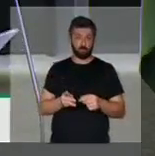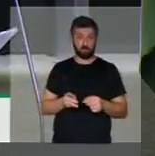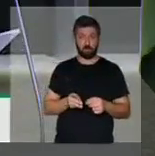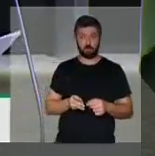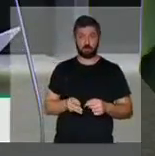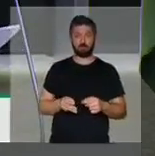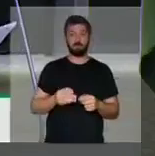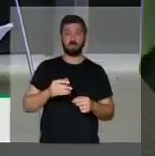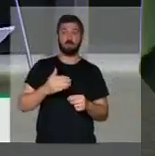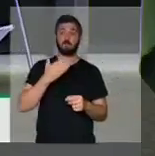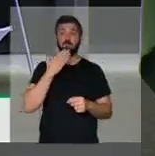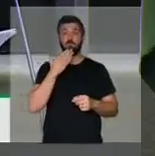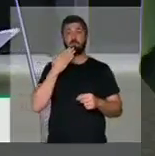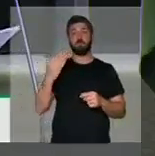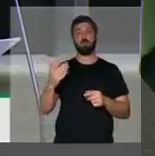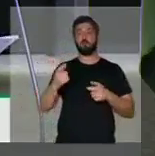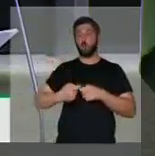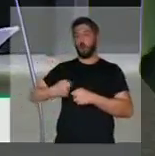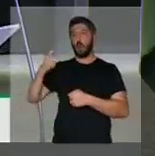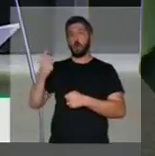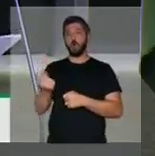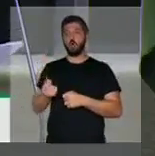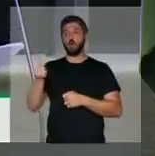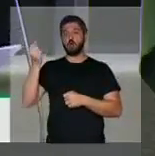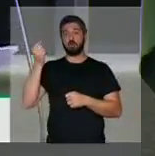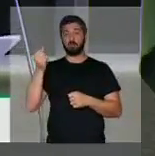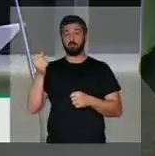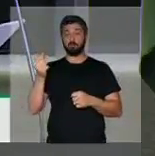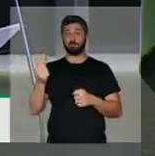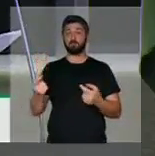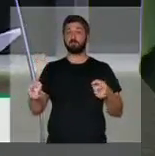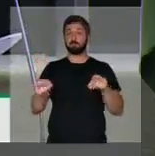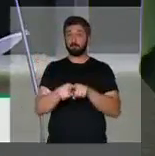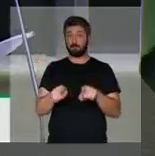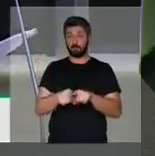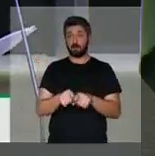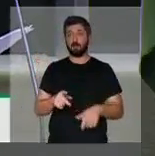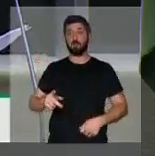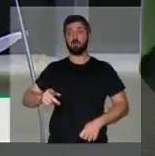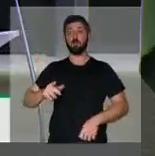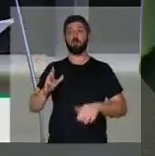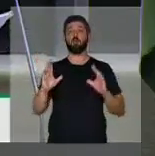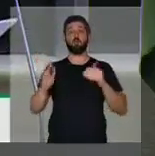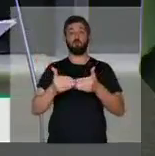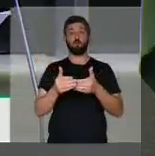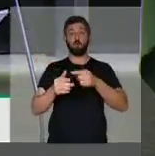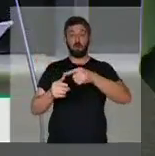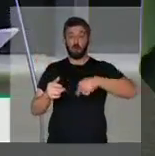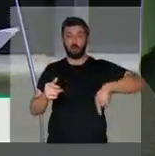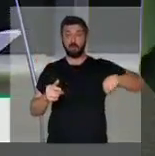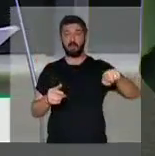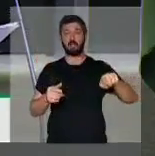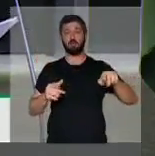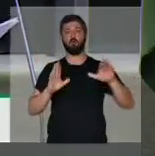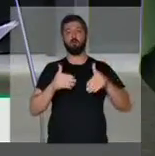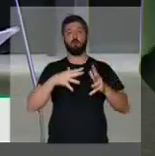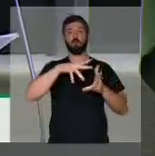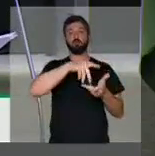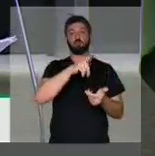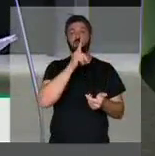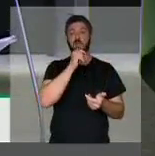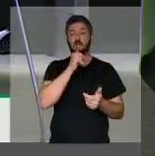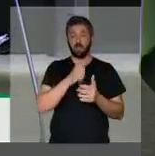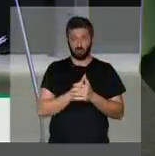com prioridade ao lucro. Paralelo, acontece o Fórum Alternativo Mundial da Água,